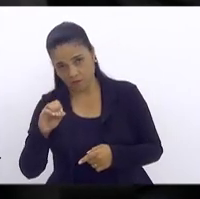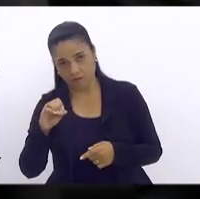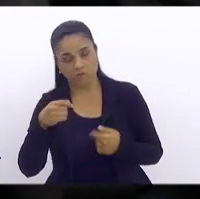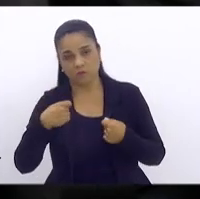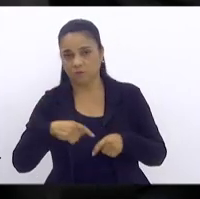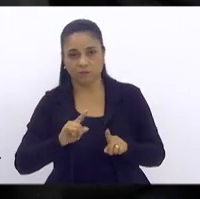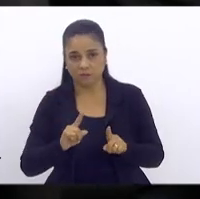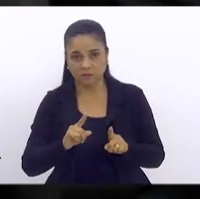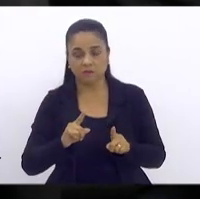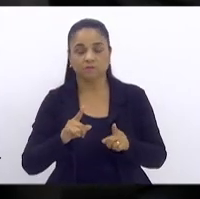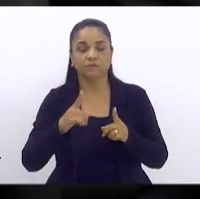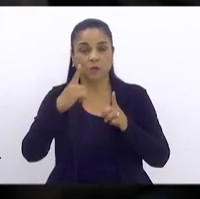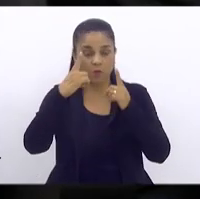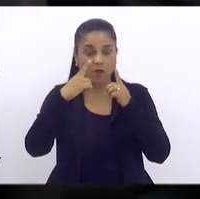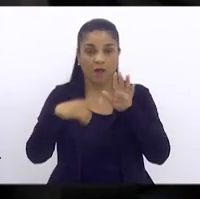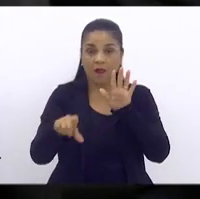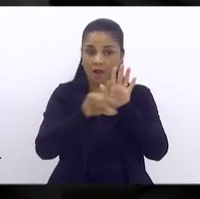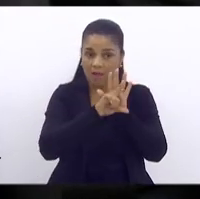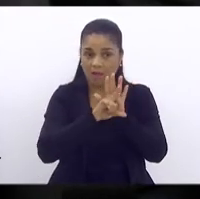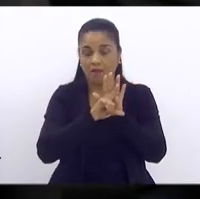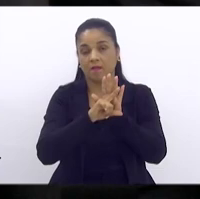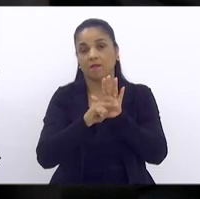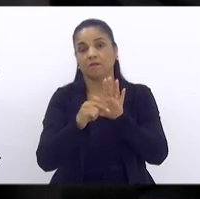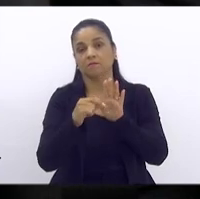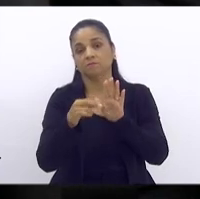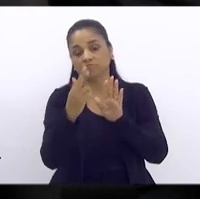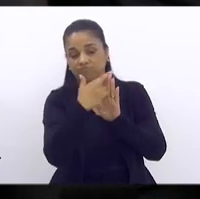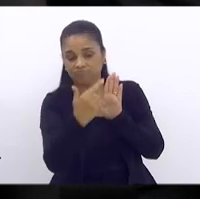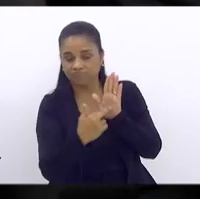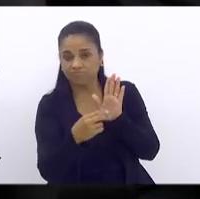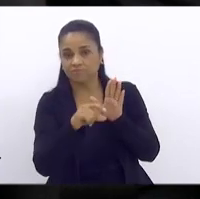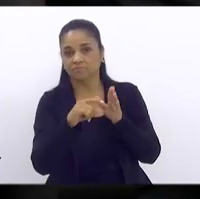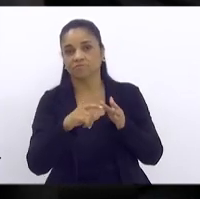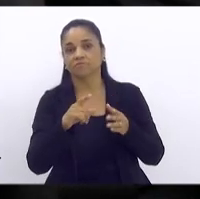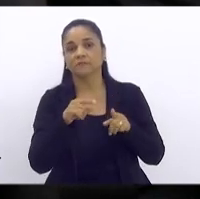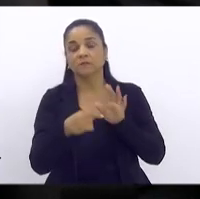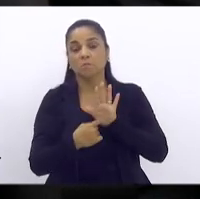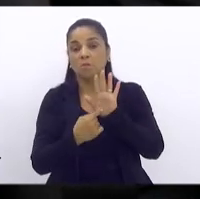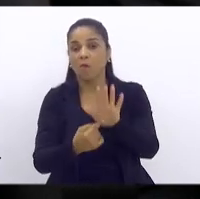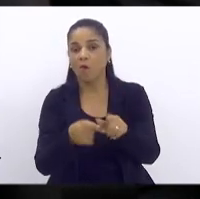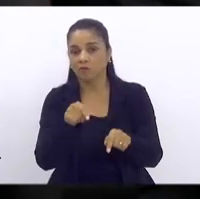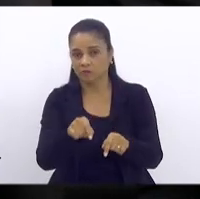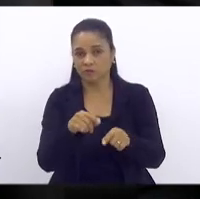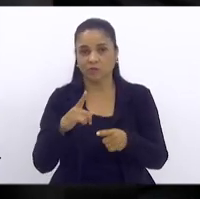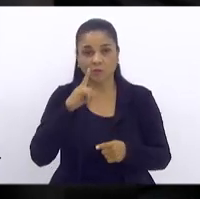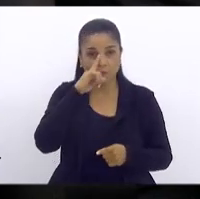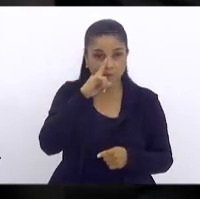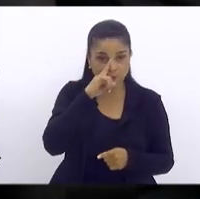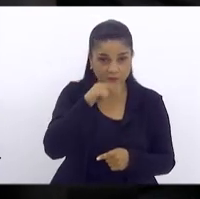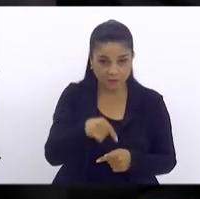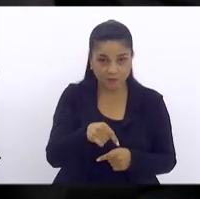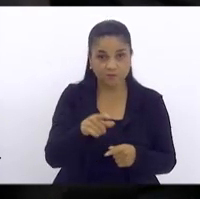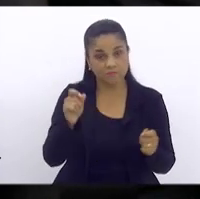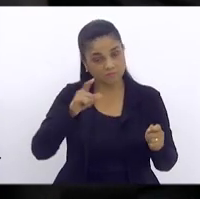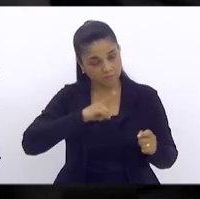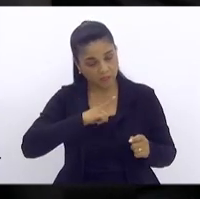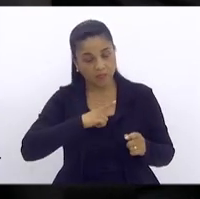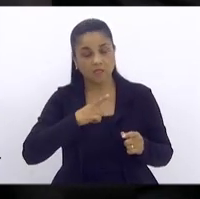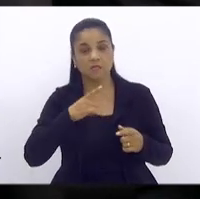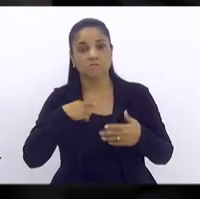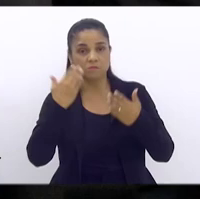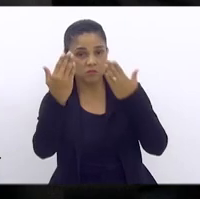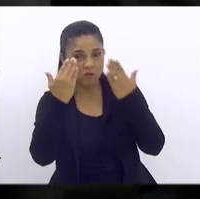tem essa lei importante. Ela vai viger a medida protetiva enquanto persistir o risco à integridade física, né, psicológica,